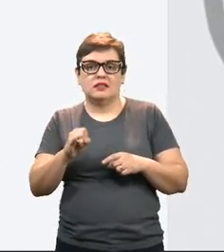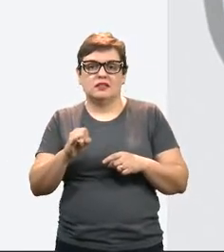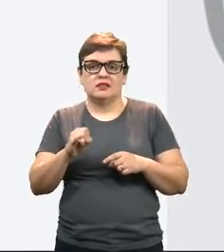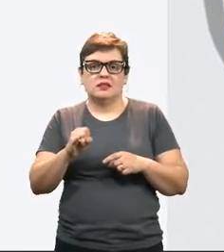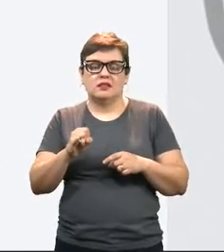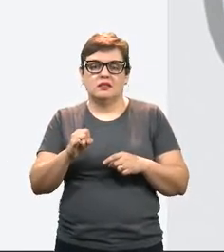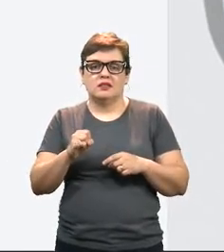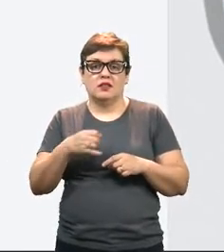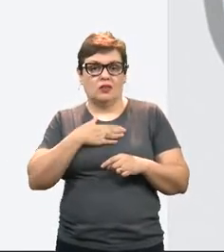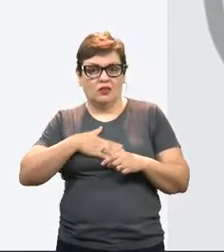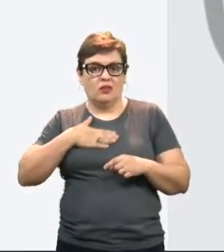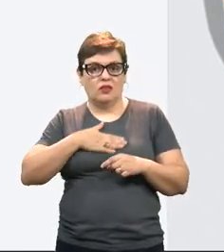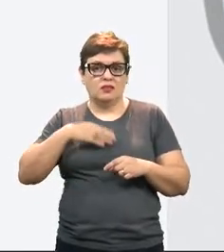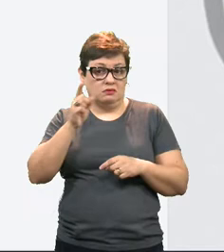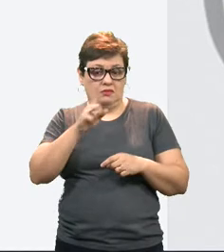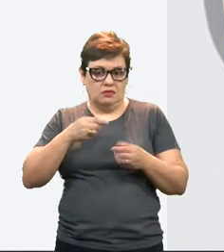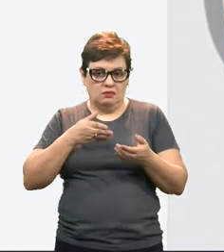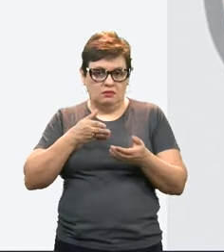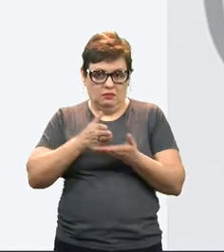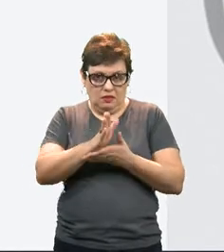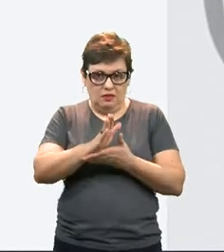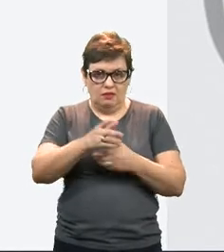traficante. Ok?